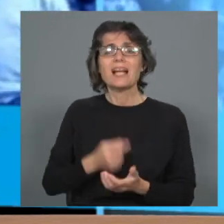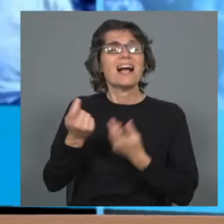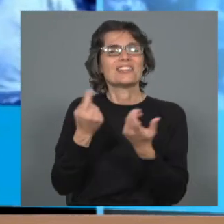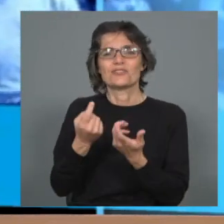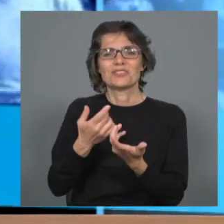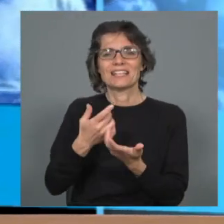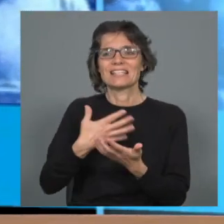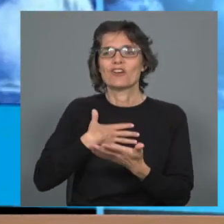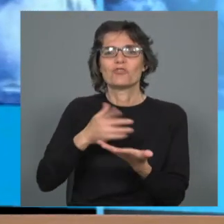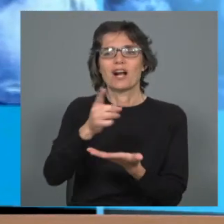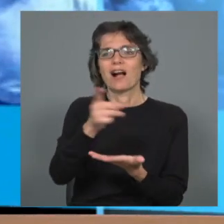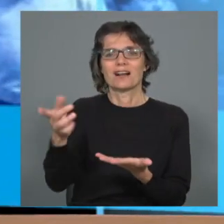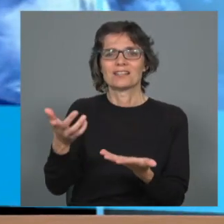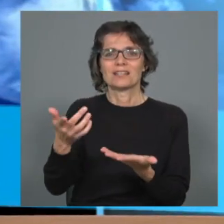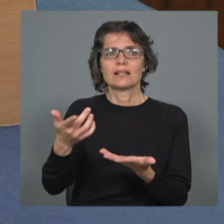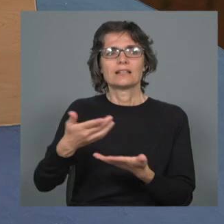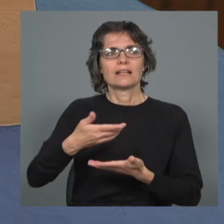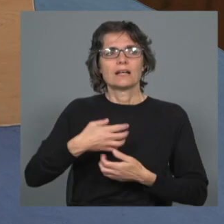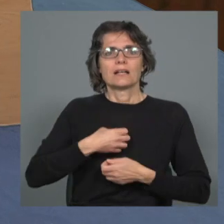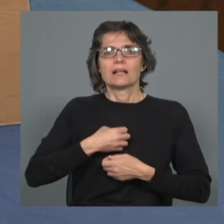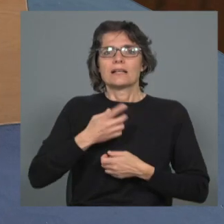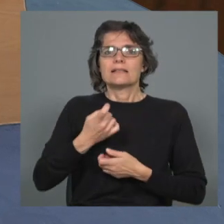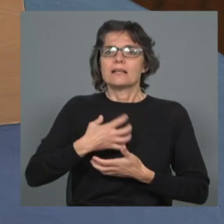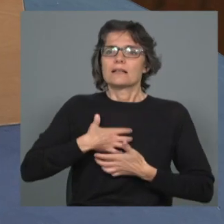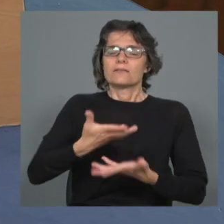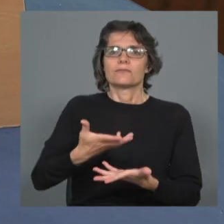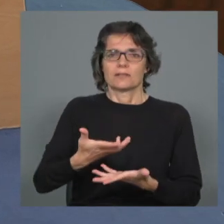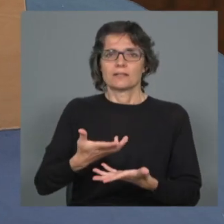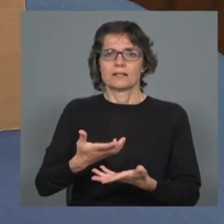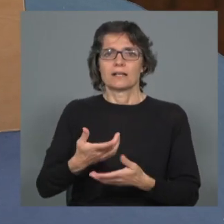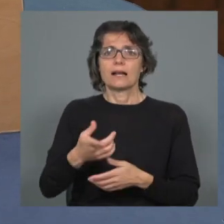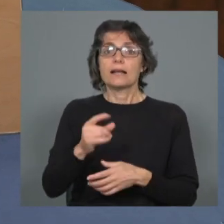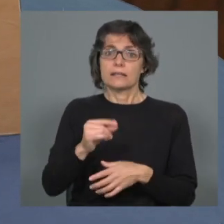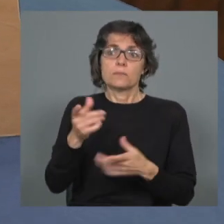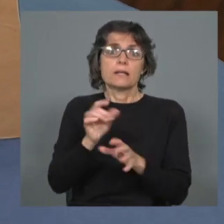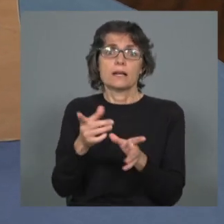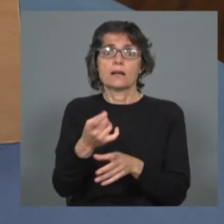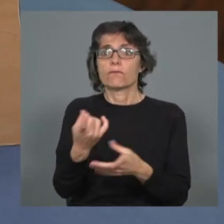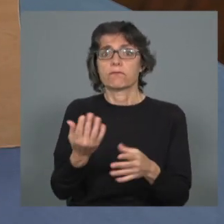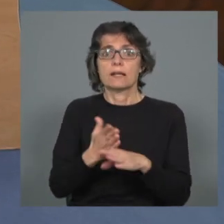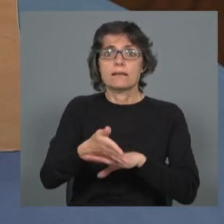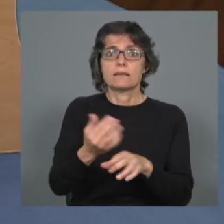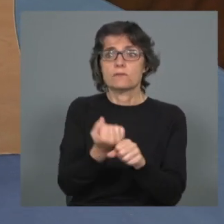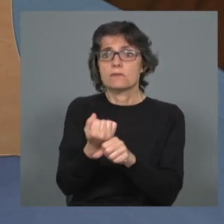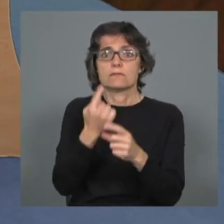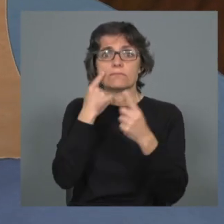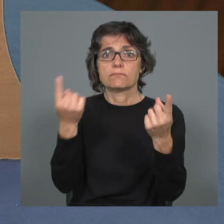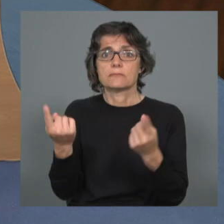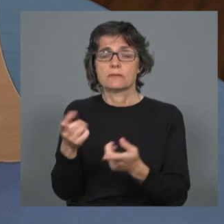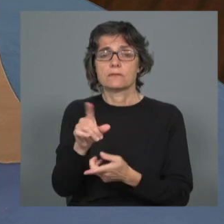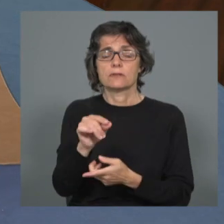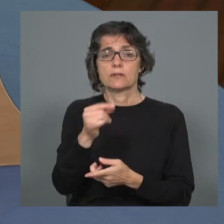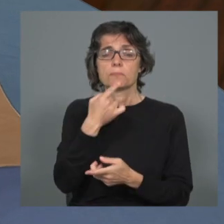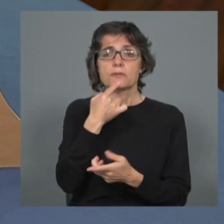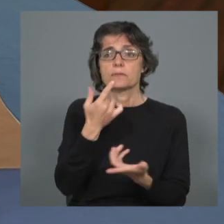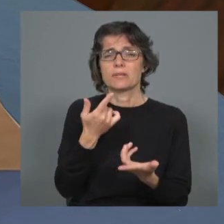bocadinho, mas também queriam ter acesso aos serviços e queriam saber como é que com os